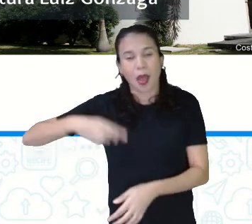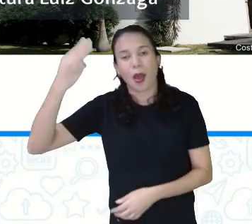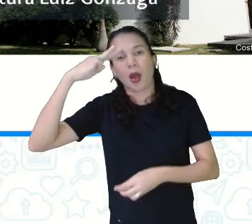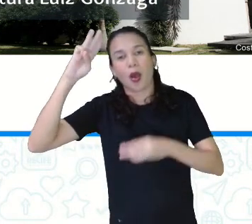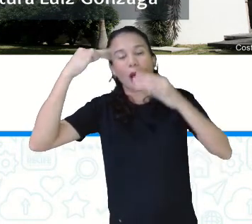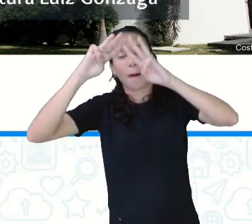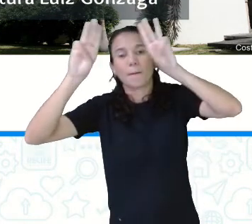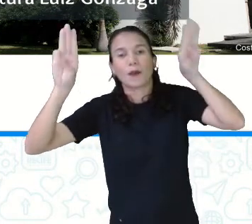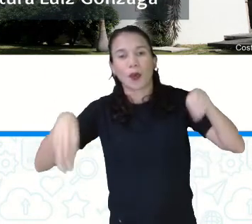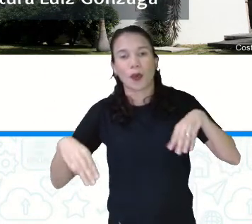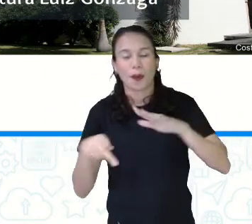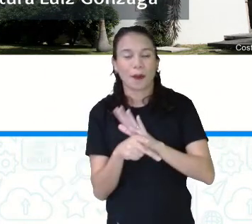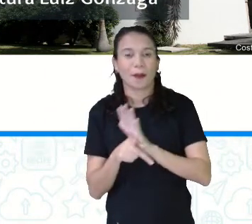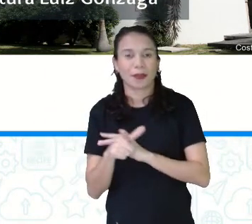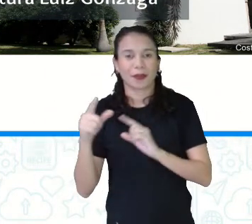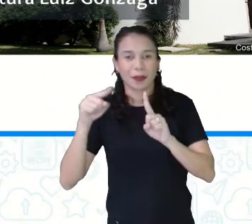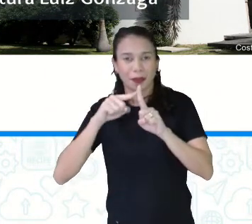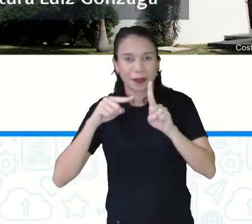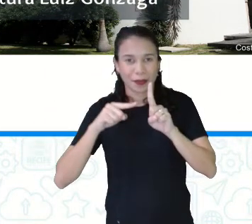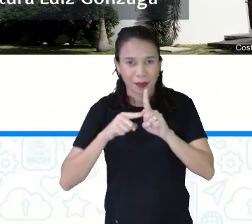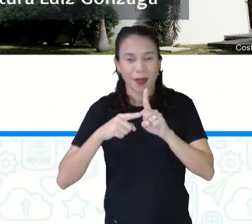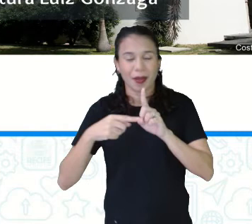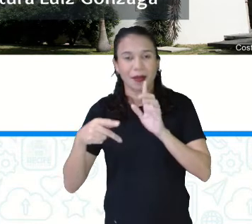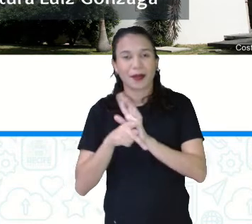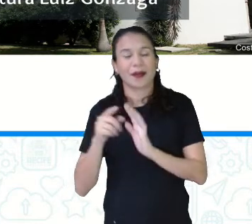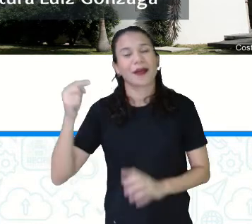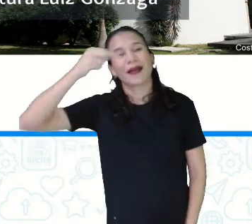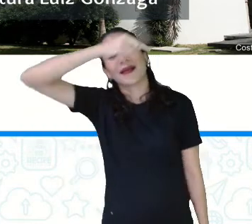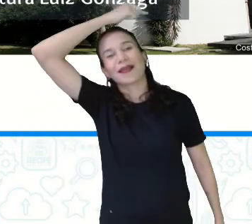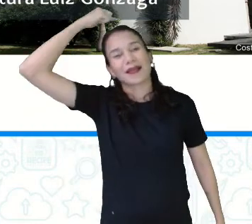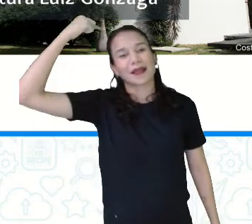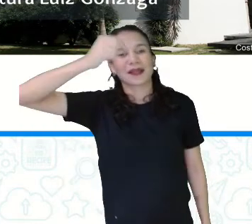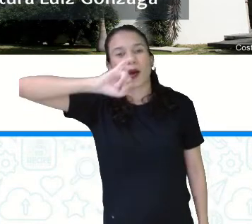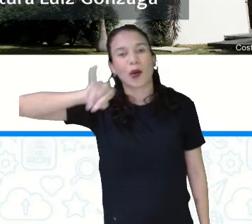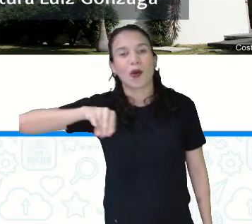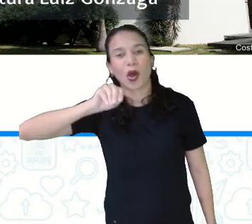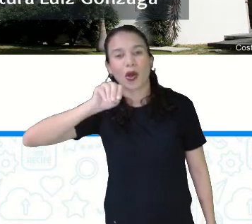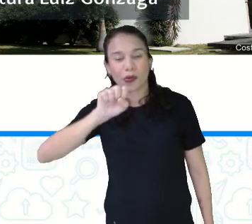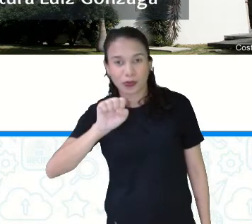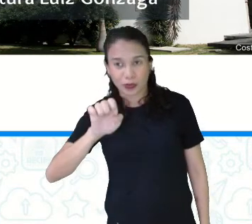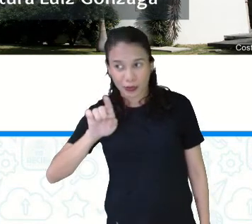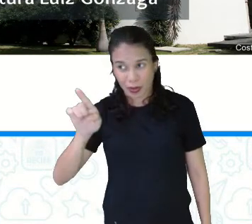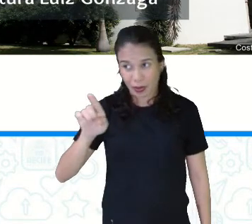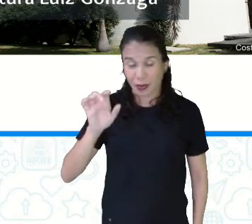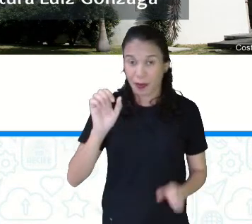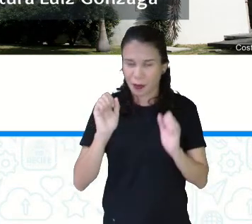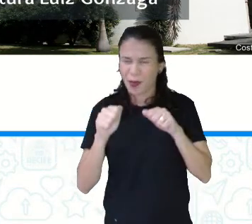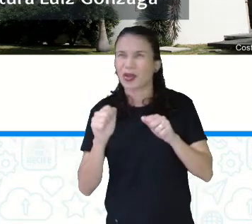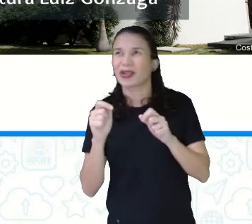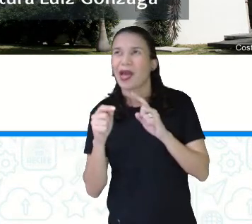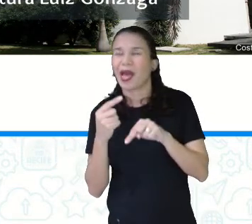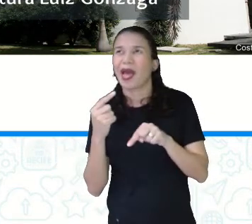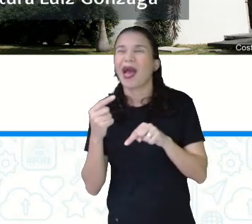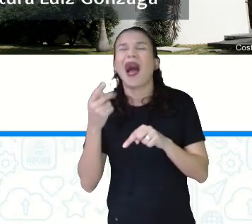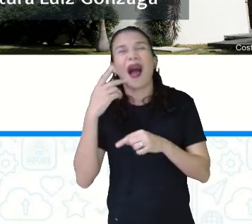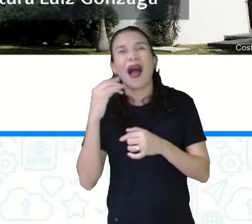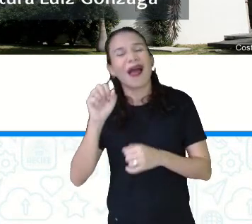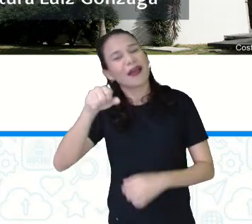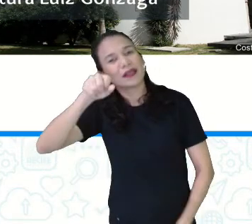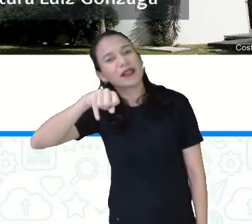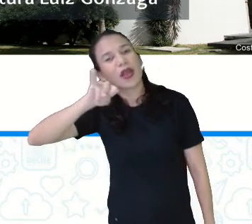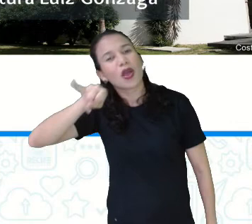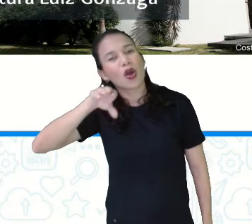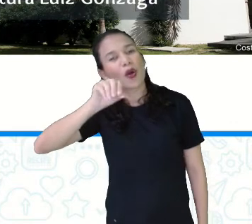trem, ali no bairro de São José, se não me engano. Posso estar enganada, mas é bairro de São José